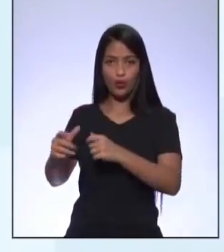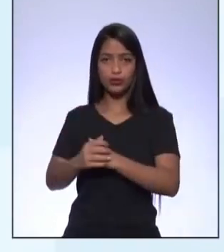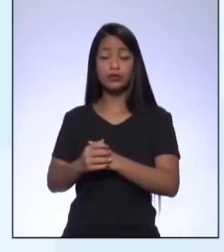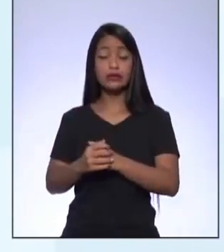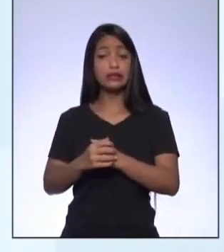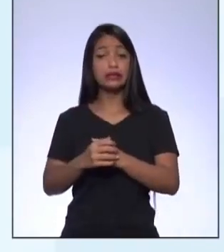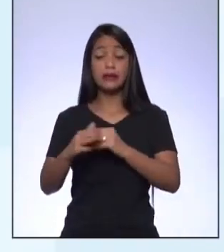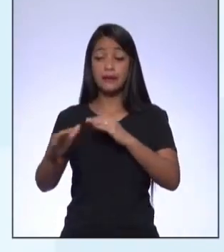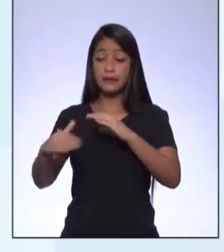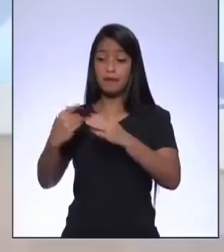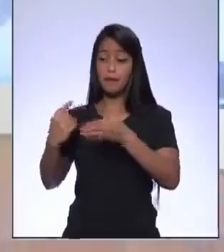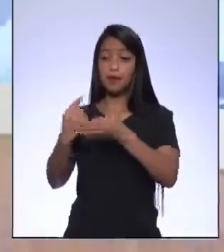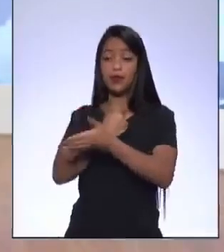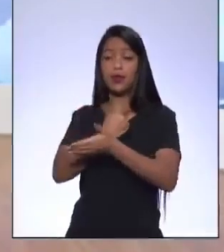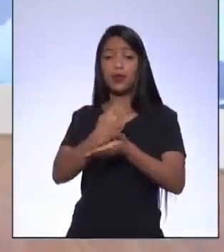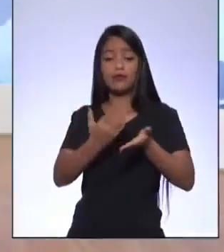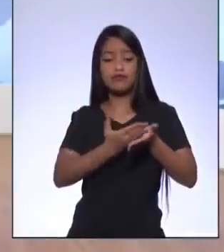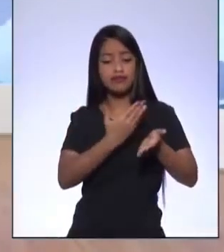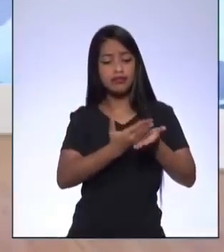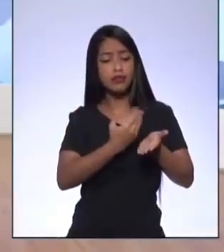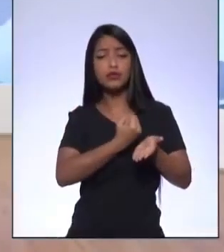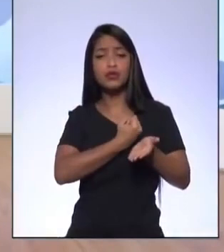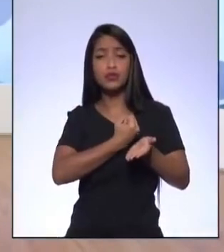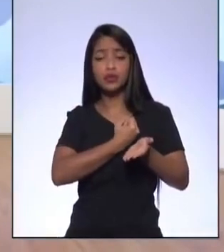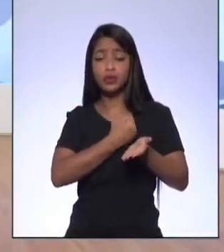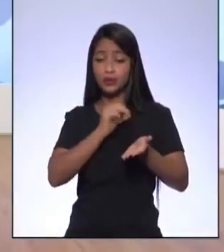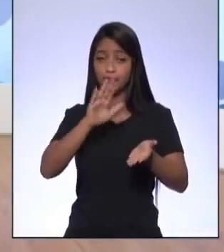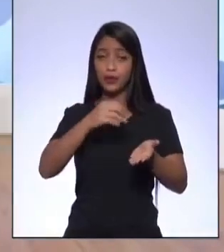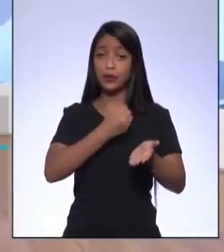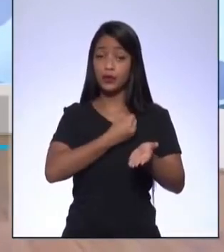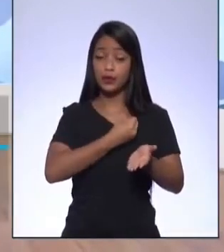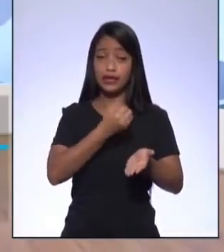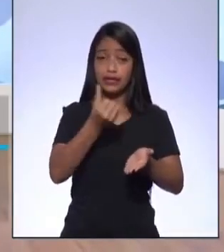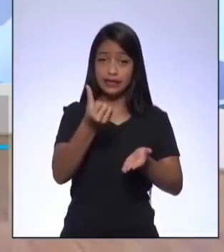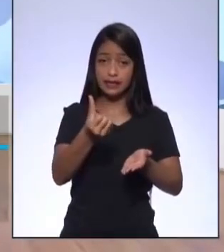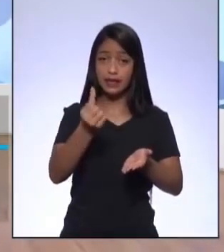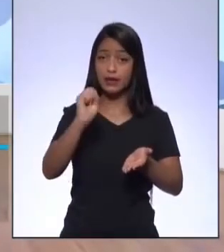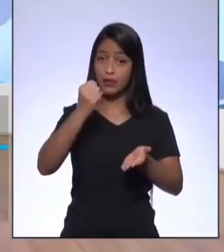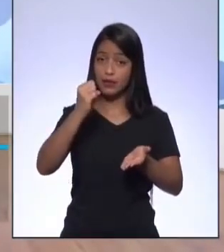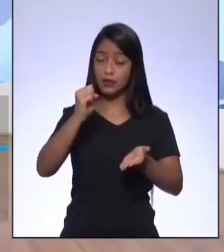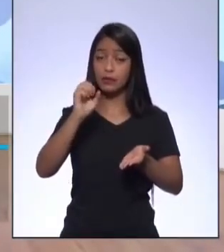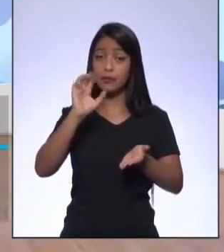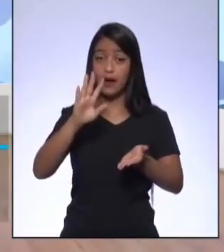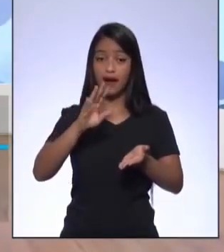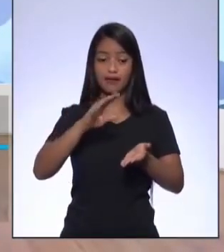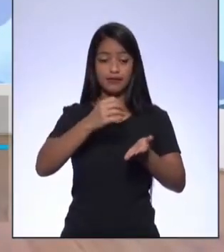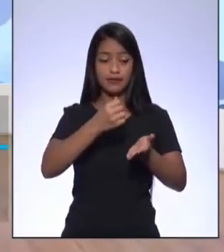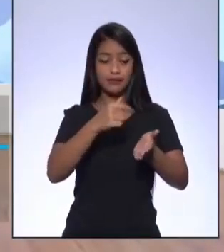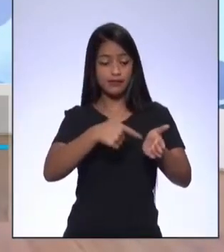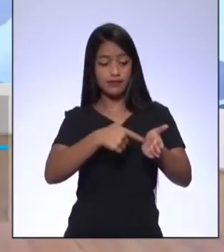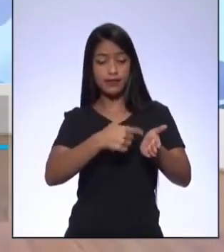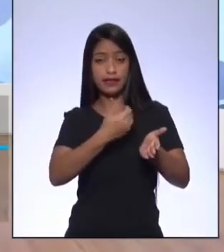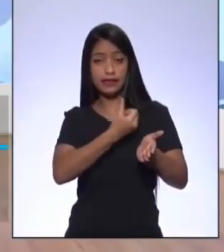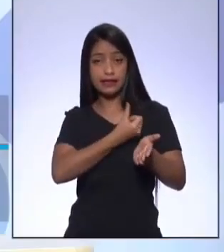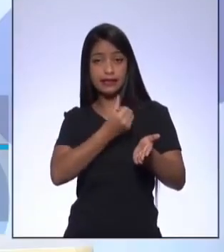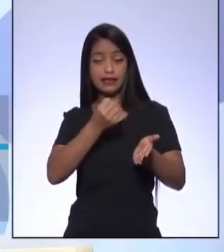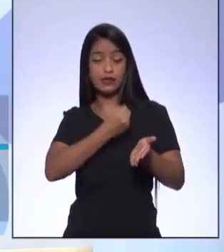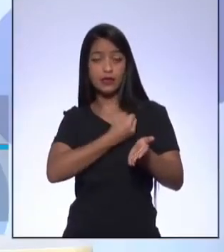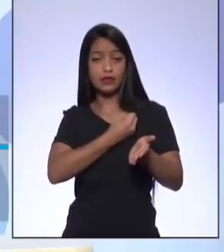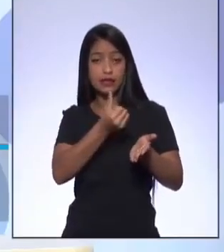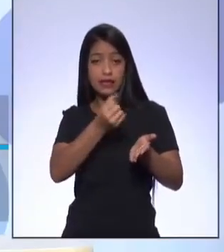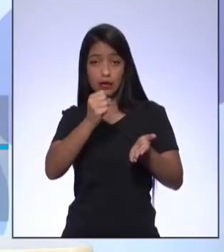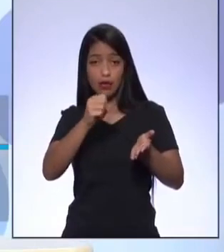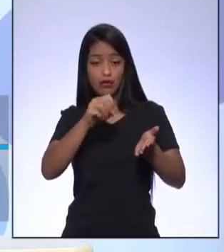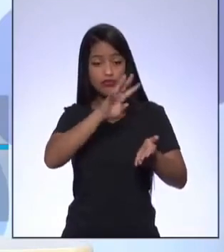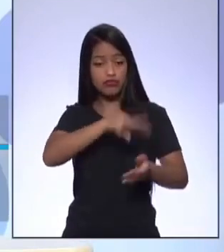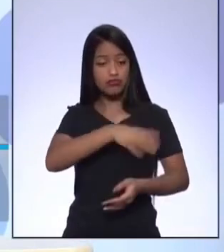página. Está na página 68, mas ele não está feito ali, né? Nem o retângulo do milho, nem o quadrado do feijão, né?